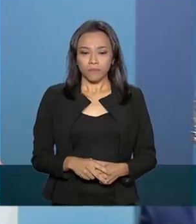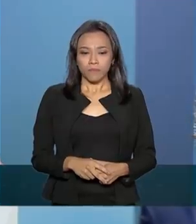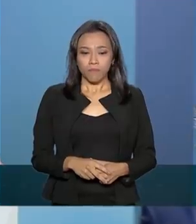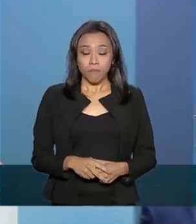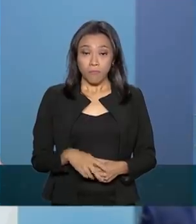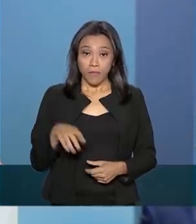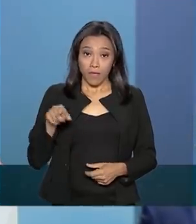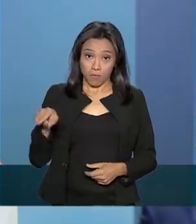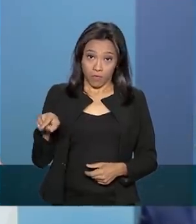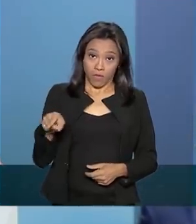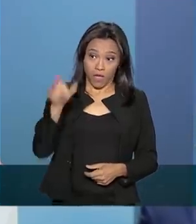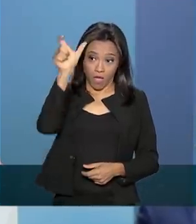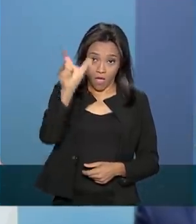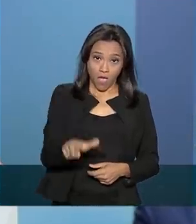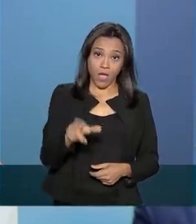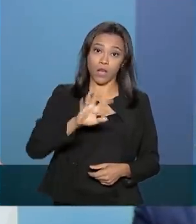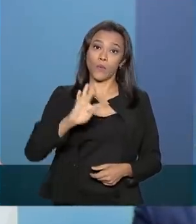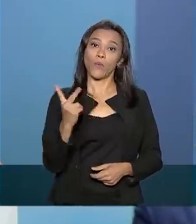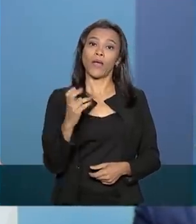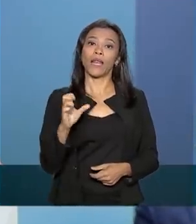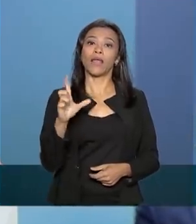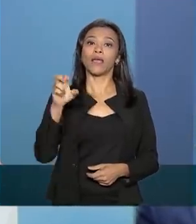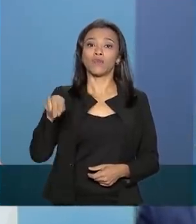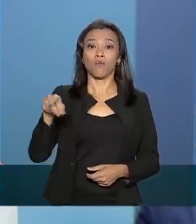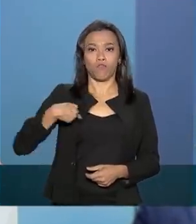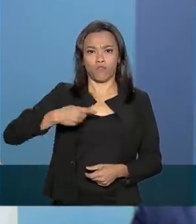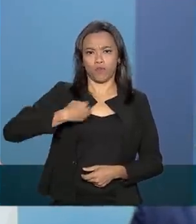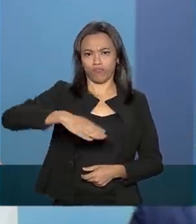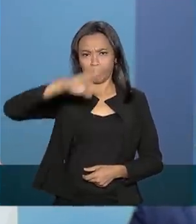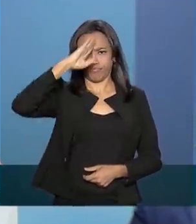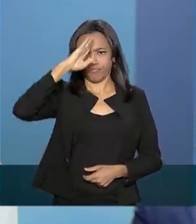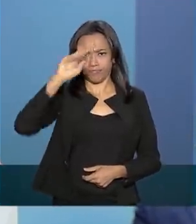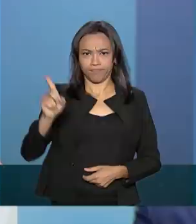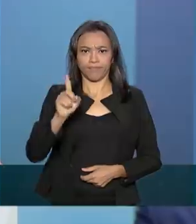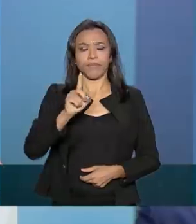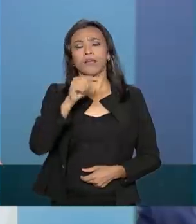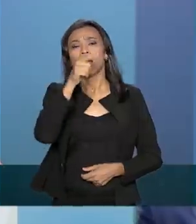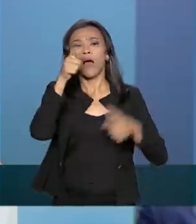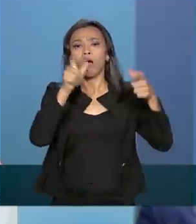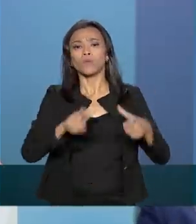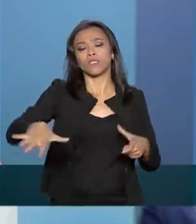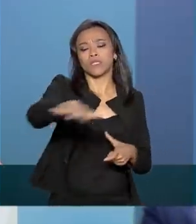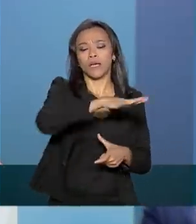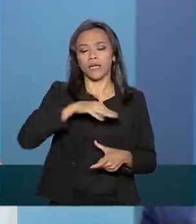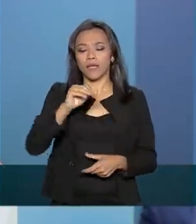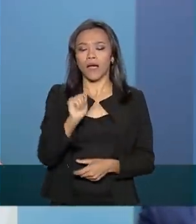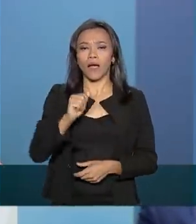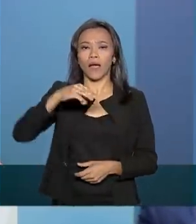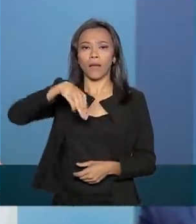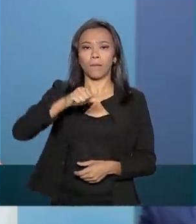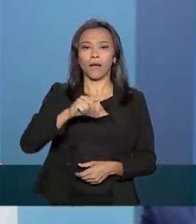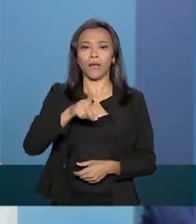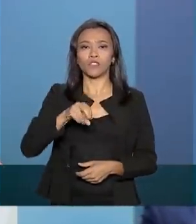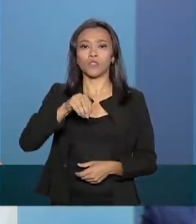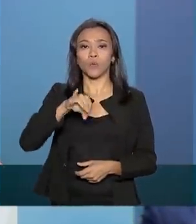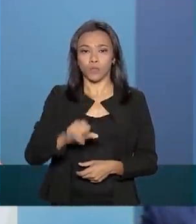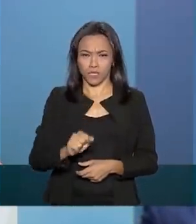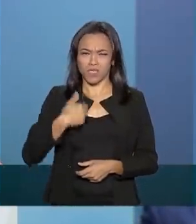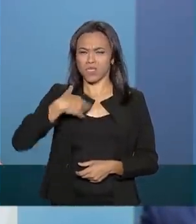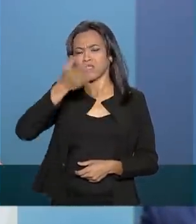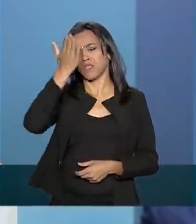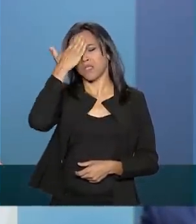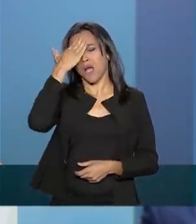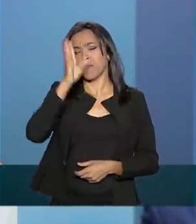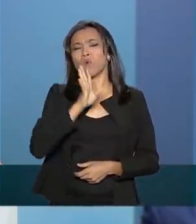porque comandou o Comando Militar da Amazônia. E bem entende os problemas dessa região e